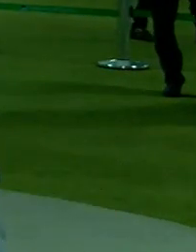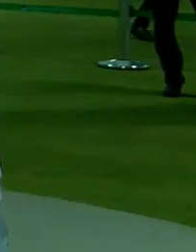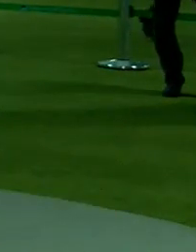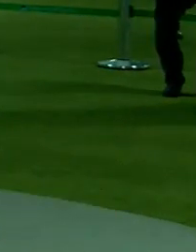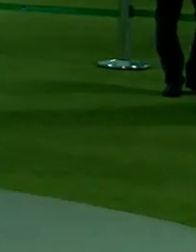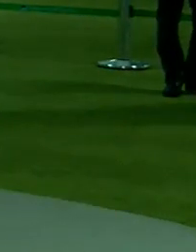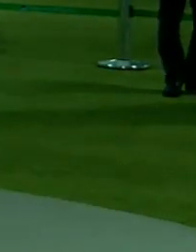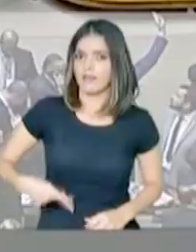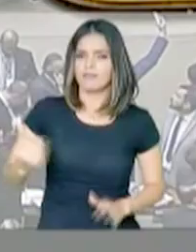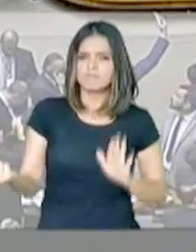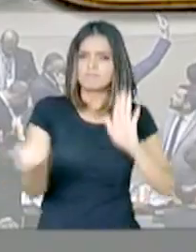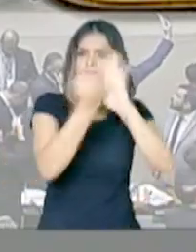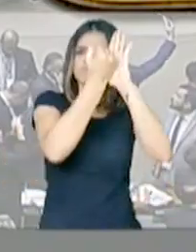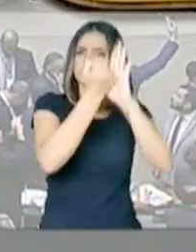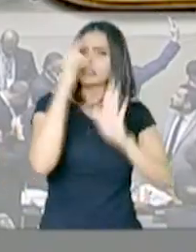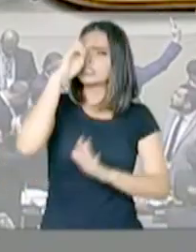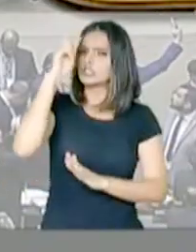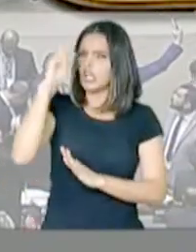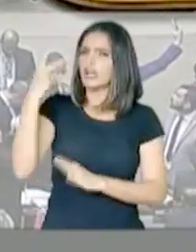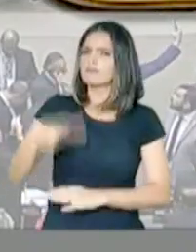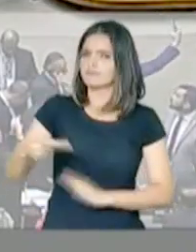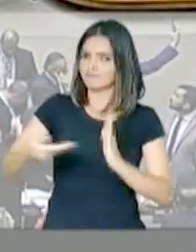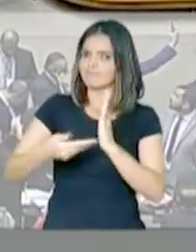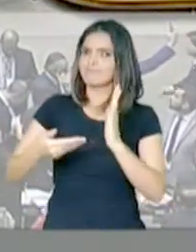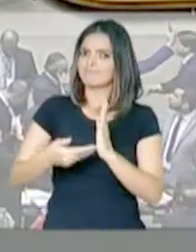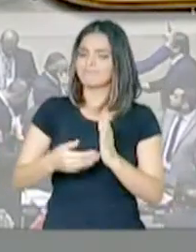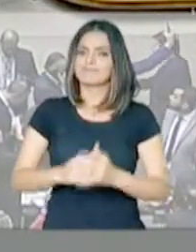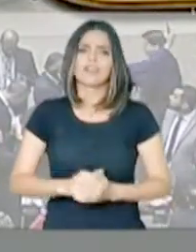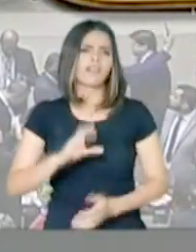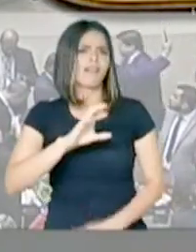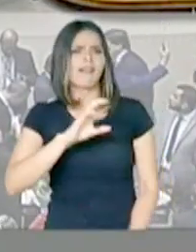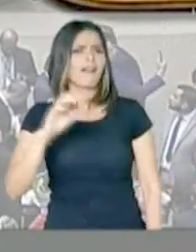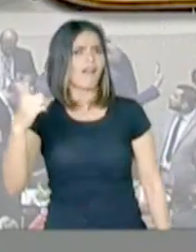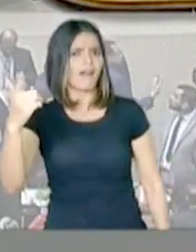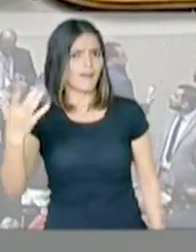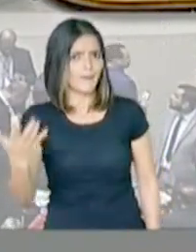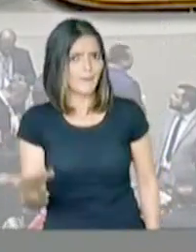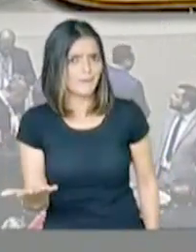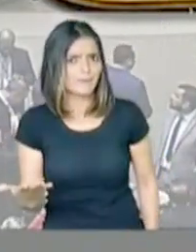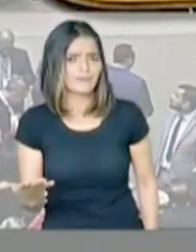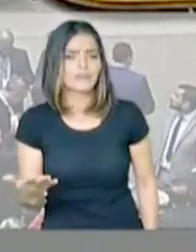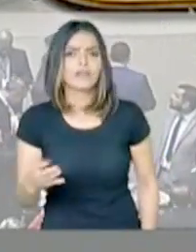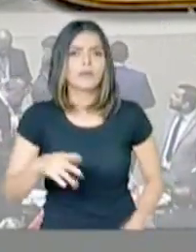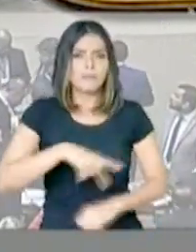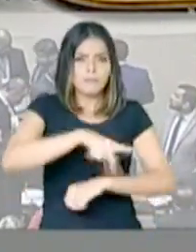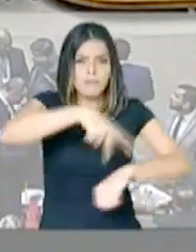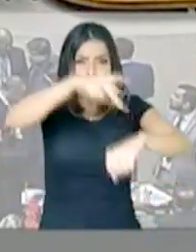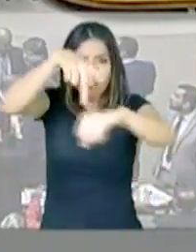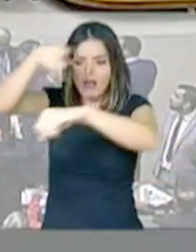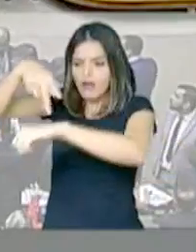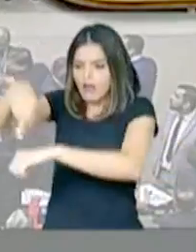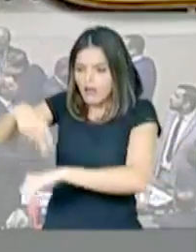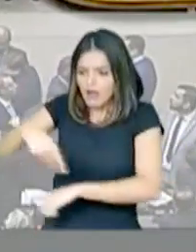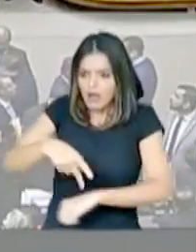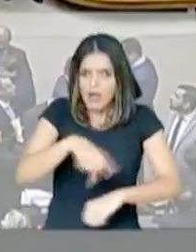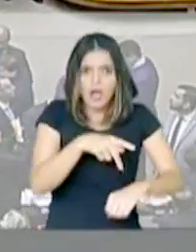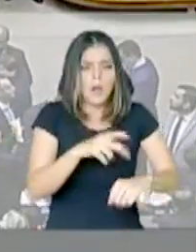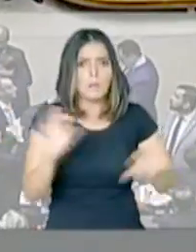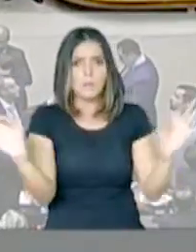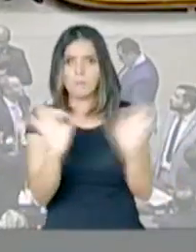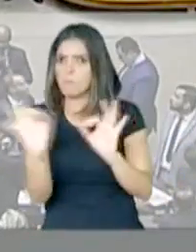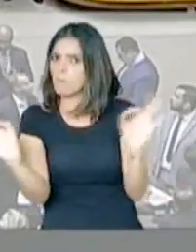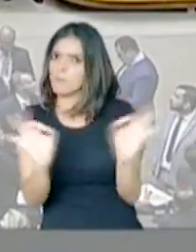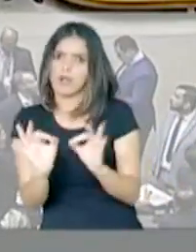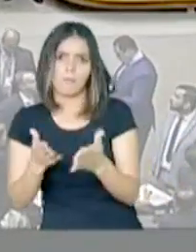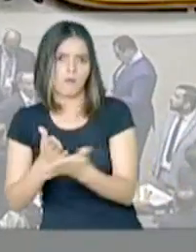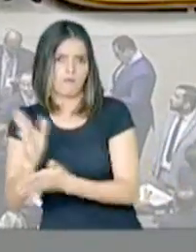dar essa notícia aqui ao vivo no Rede TV News. A última informação que eu tive é que faltavam apenas 2 deputados para votar. Tem